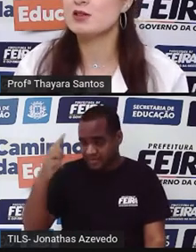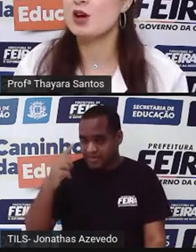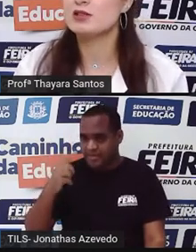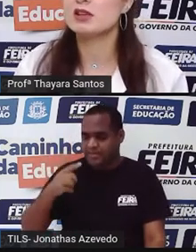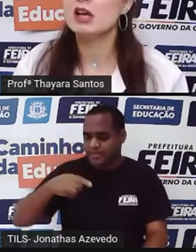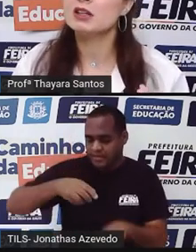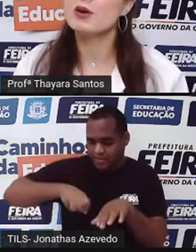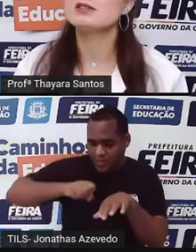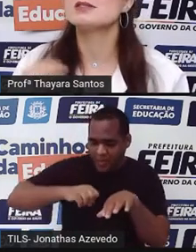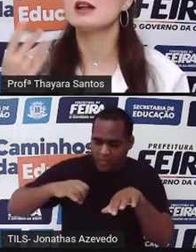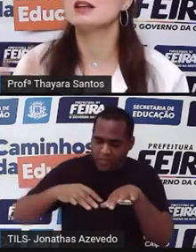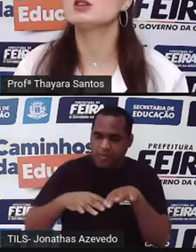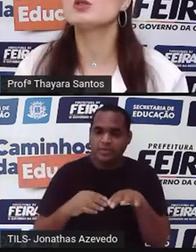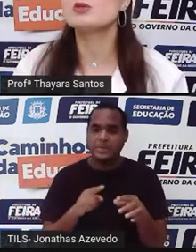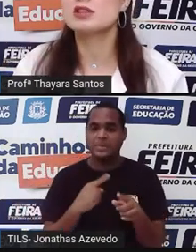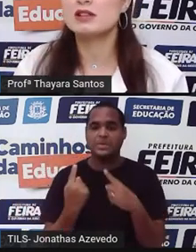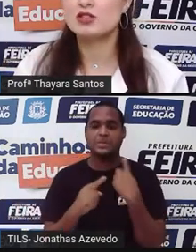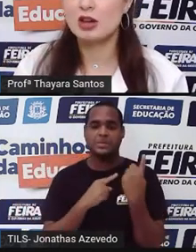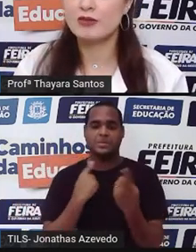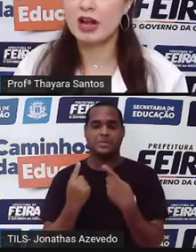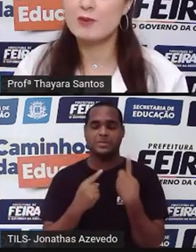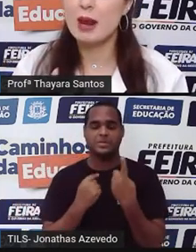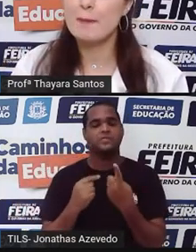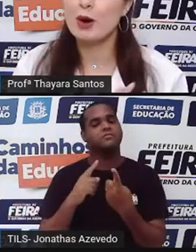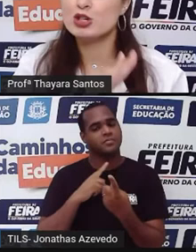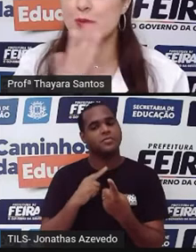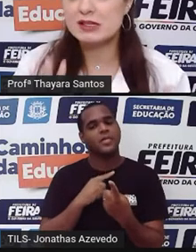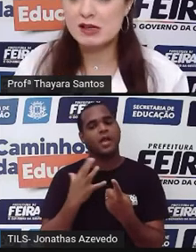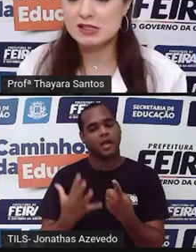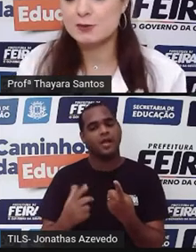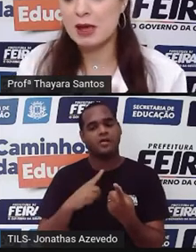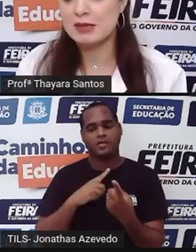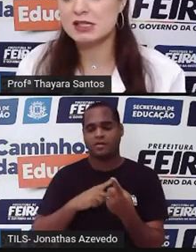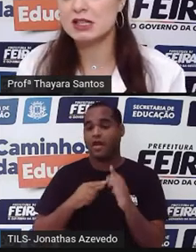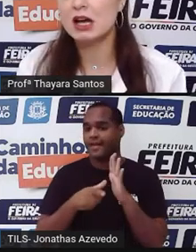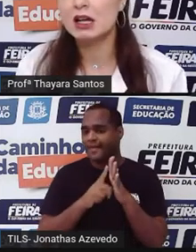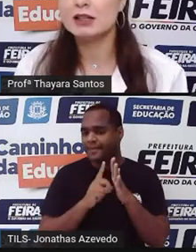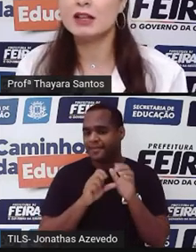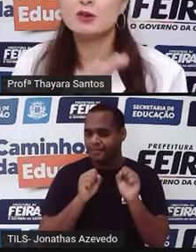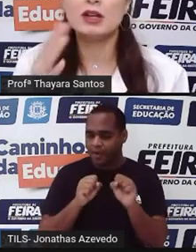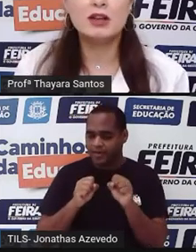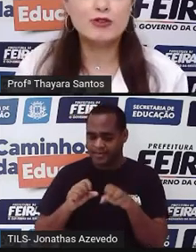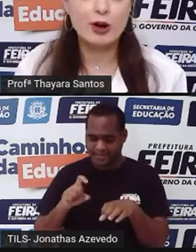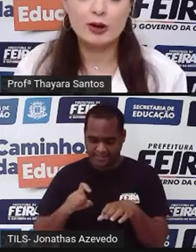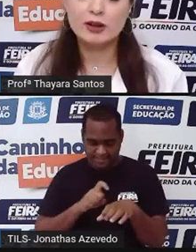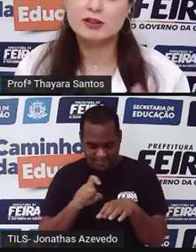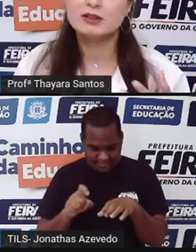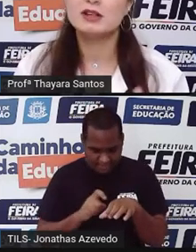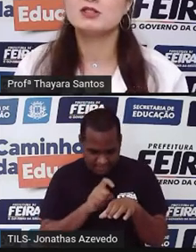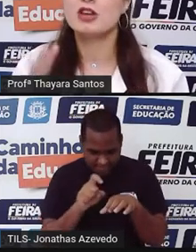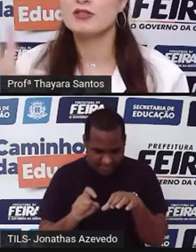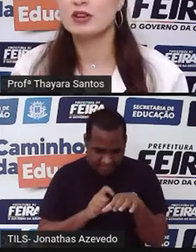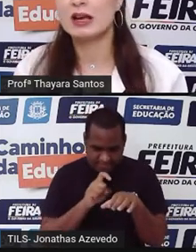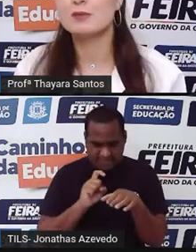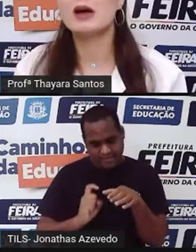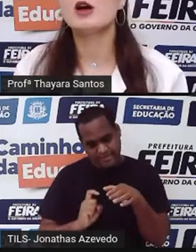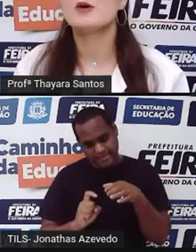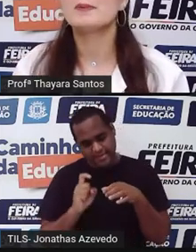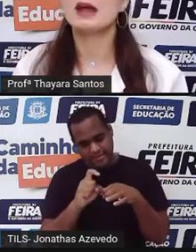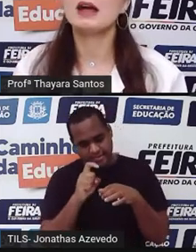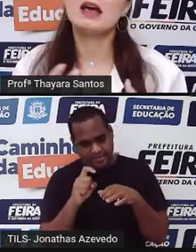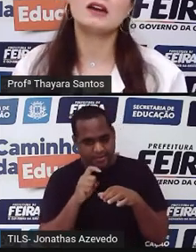espermatozóides Então antes dela introduzir esse diafragma ela pode passar esse espermicidas dentro e fora desse